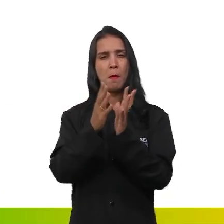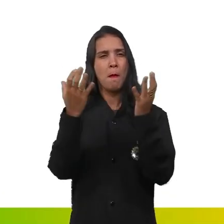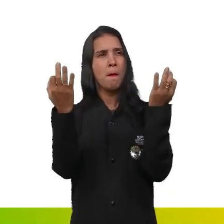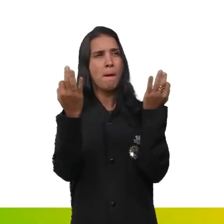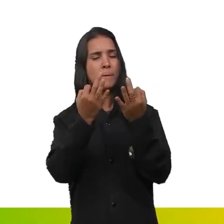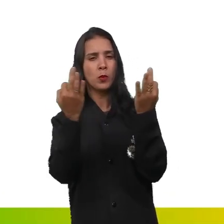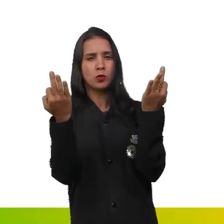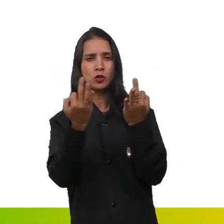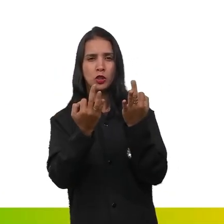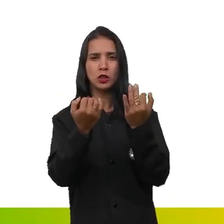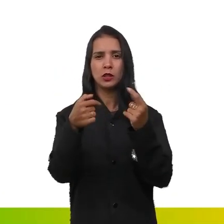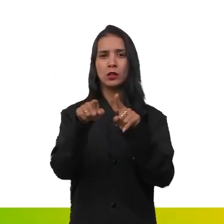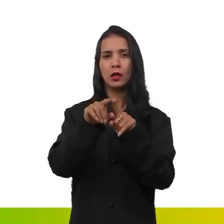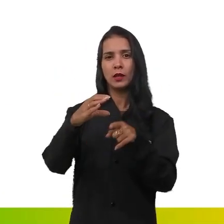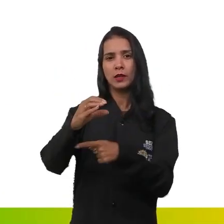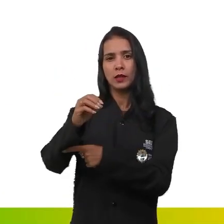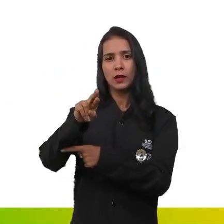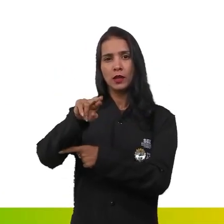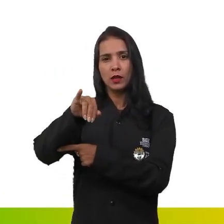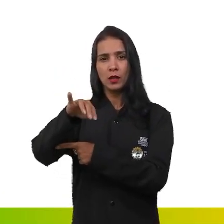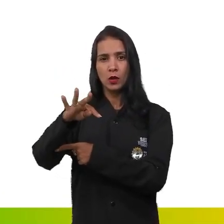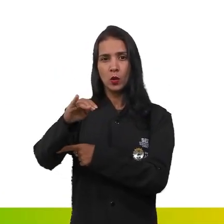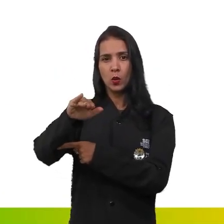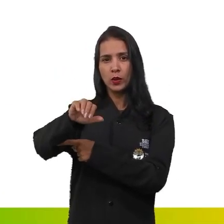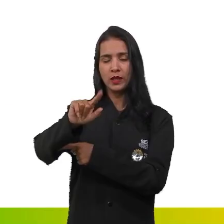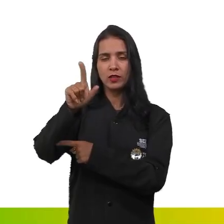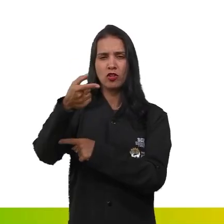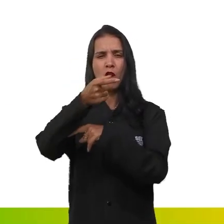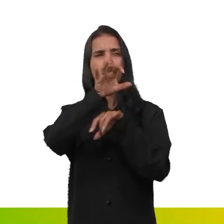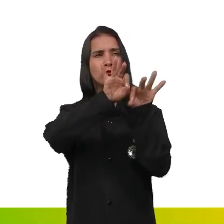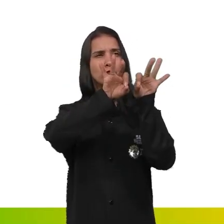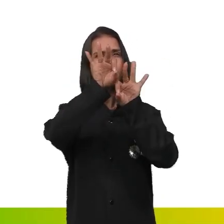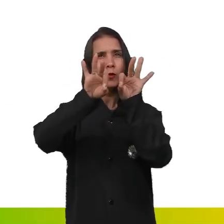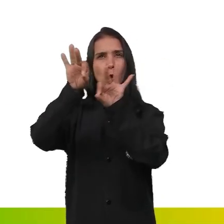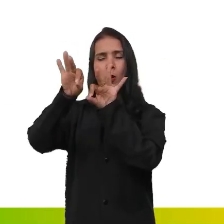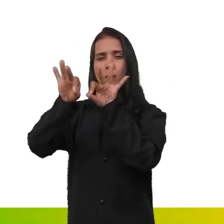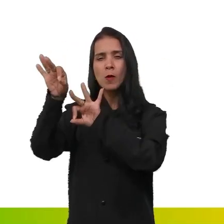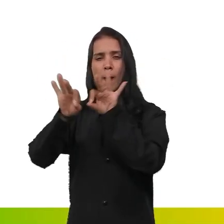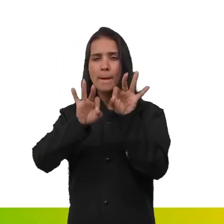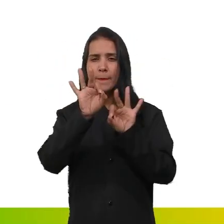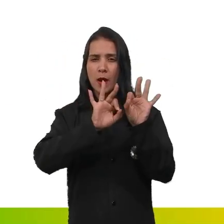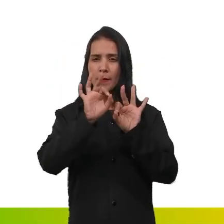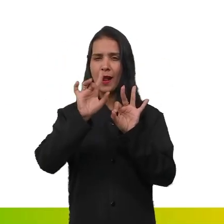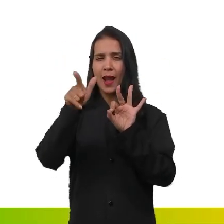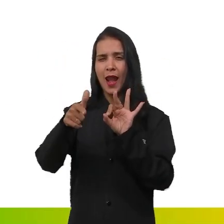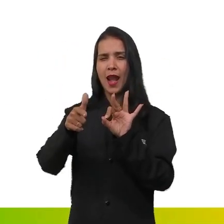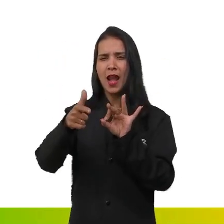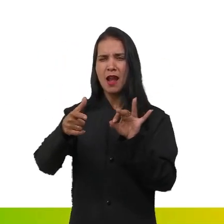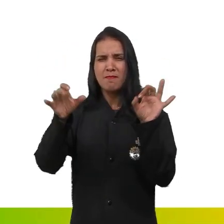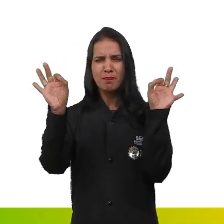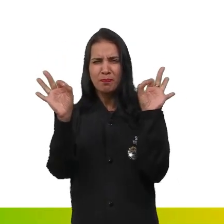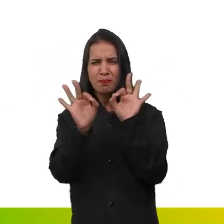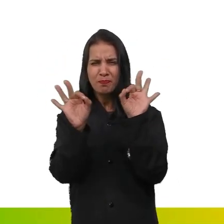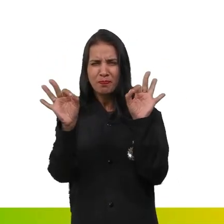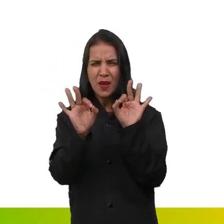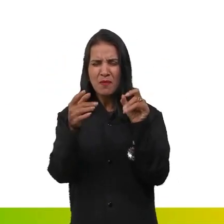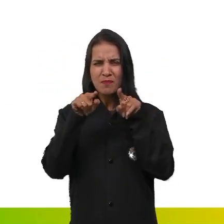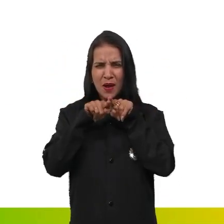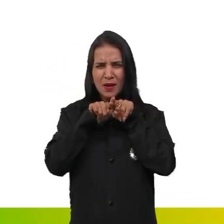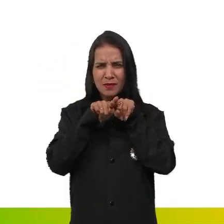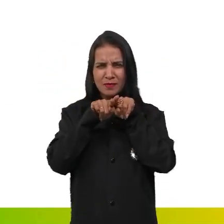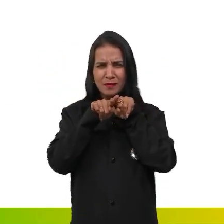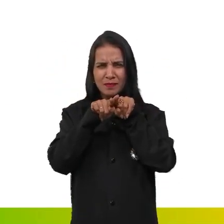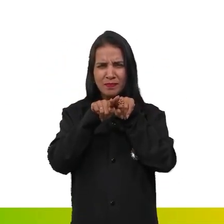coríntia, que é a coluna mais ornamentada. Uma perfeição geométrica, simetria